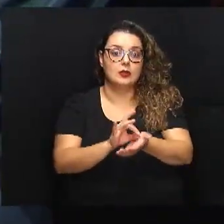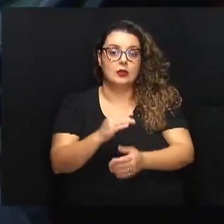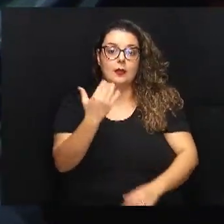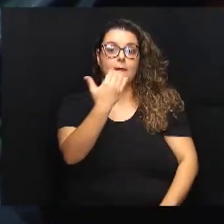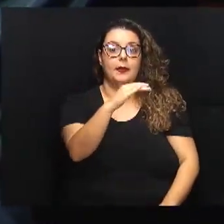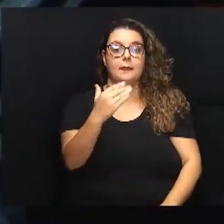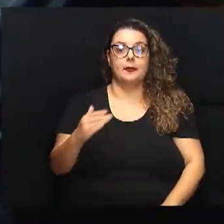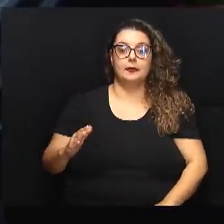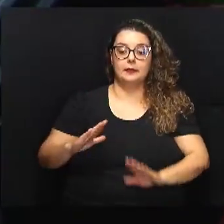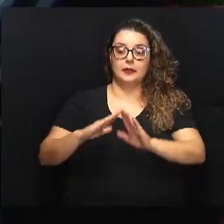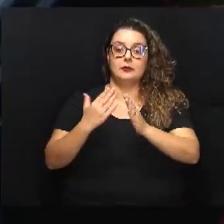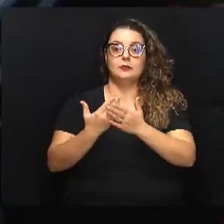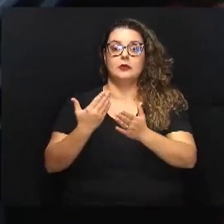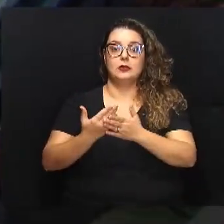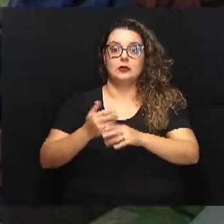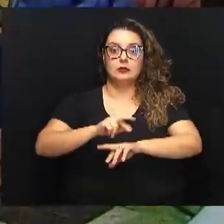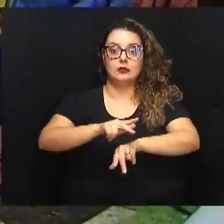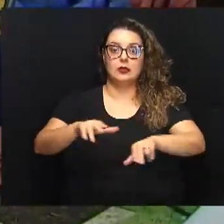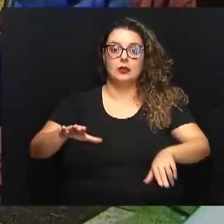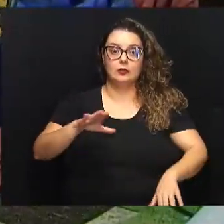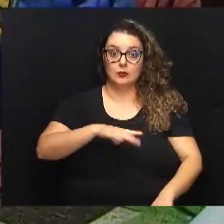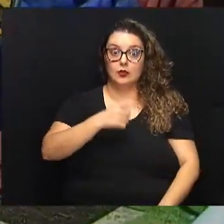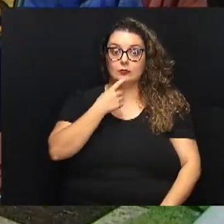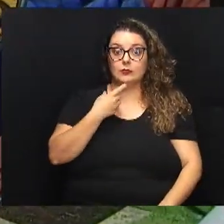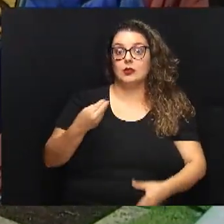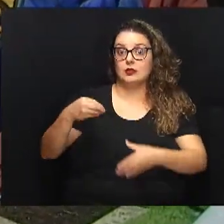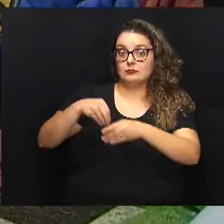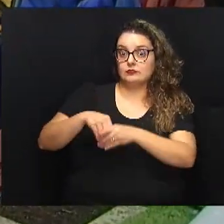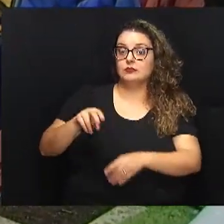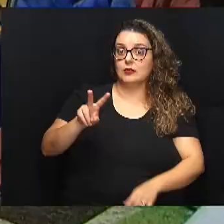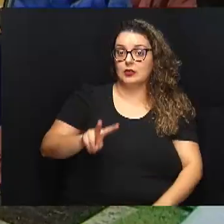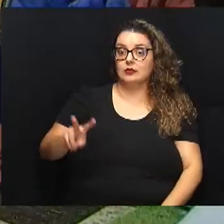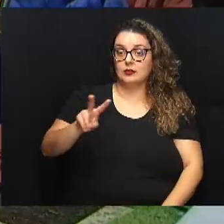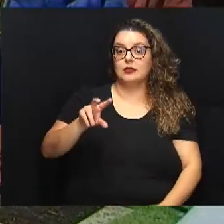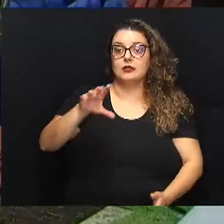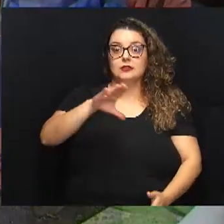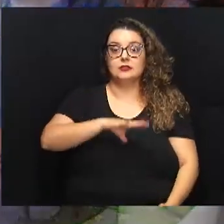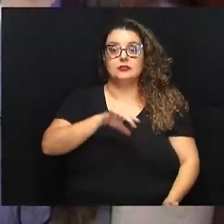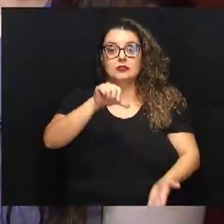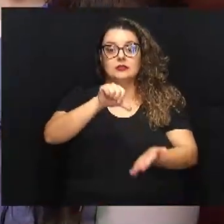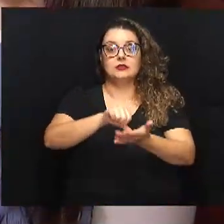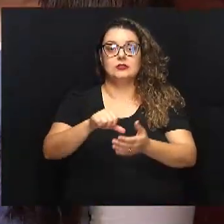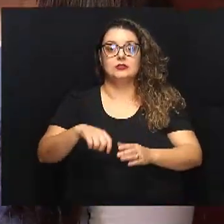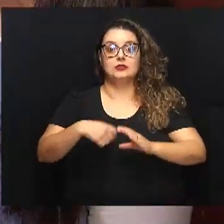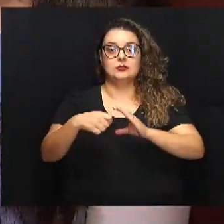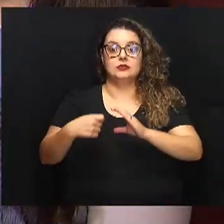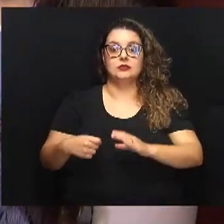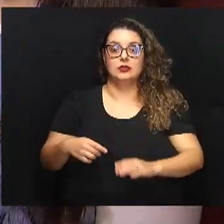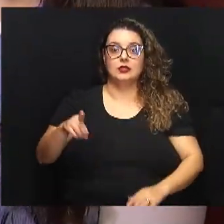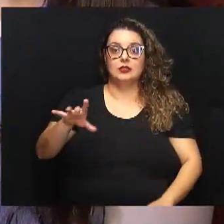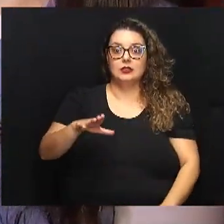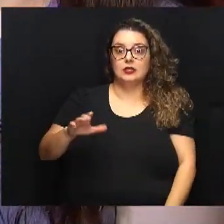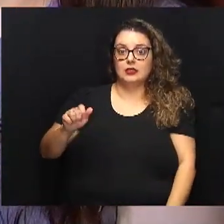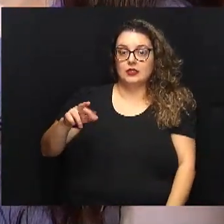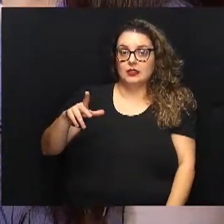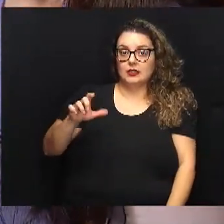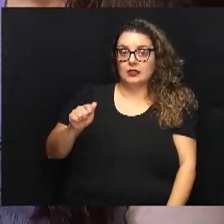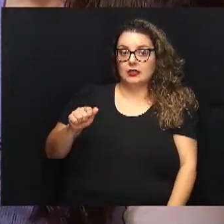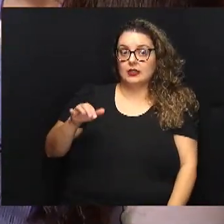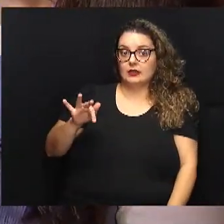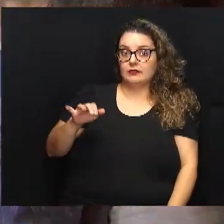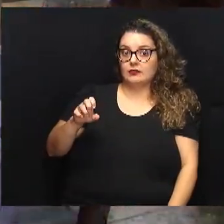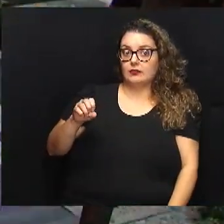municípios paulistas, incluindo Valinhos, cidade sede das gravações. Dirigido por Carla Fioroni,